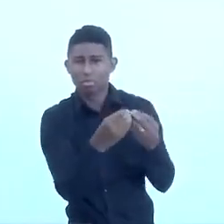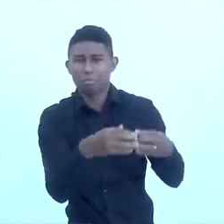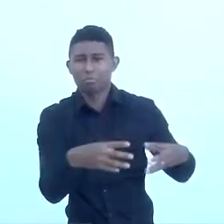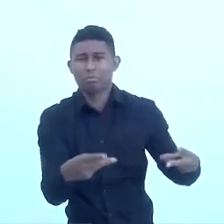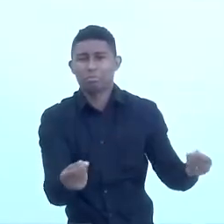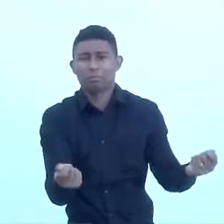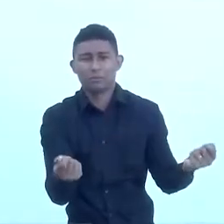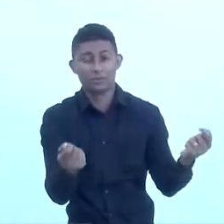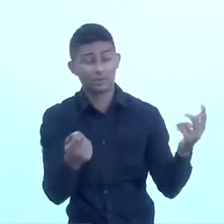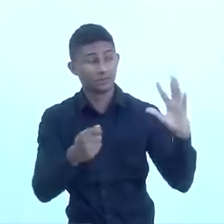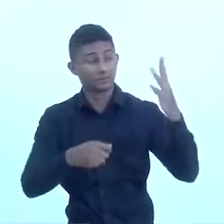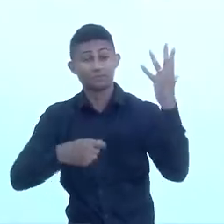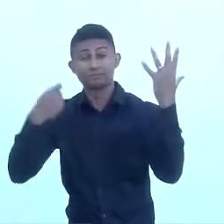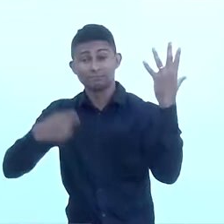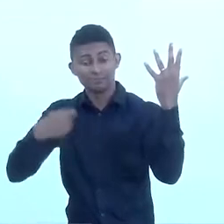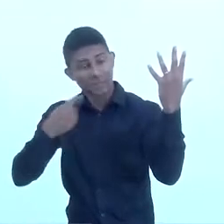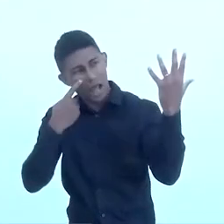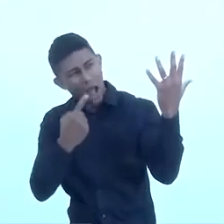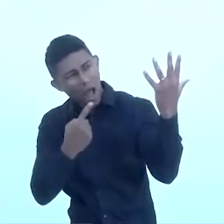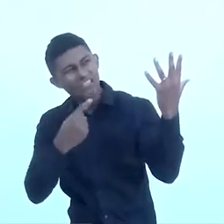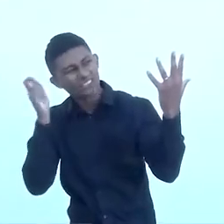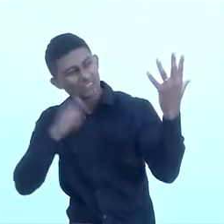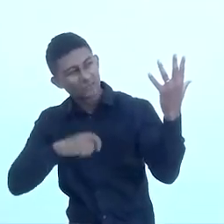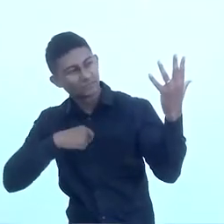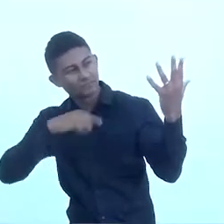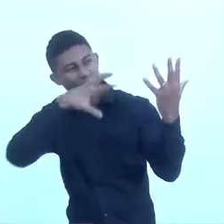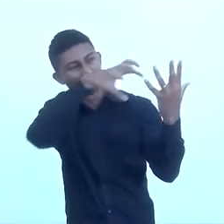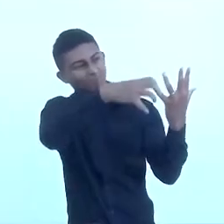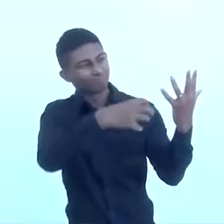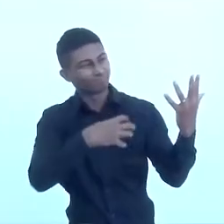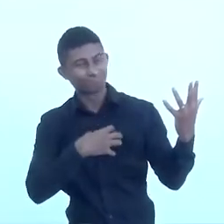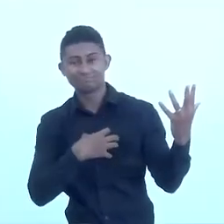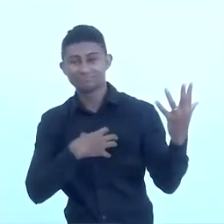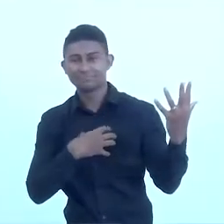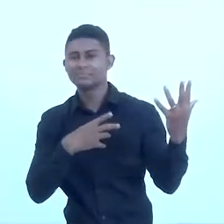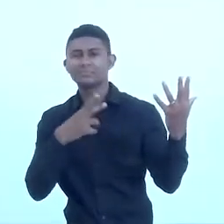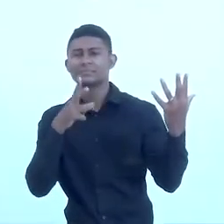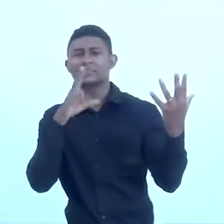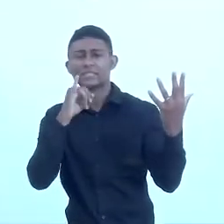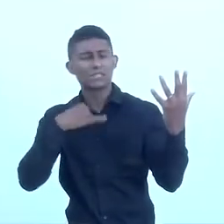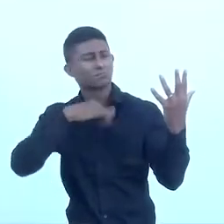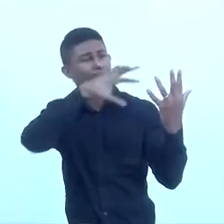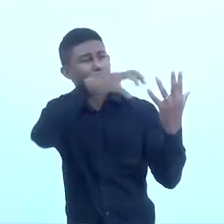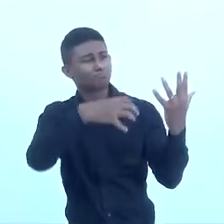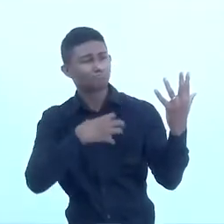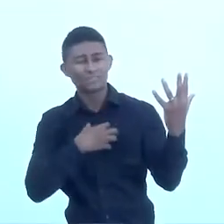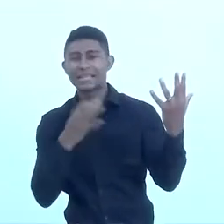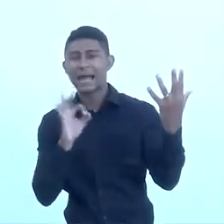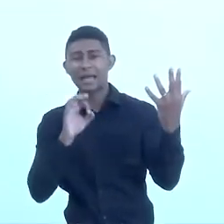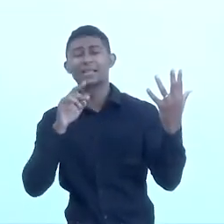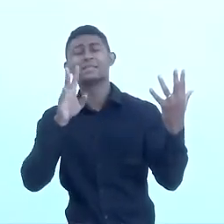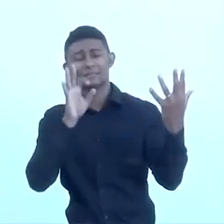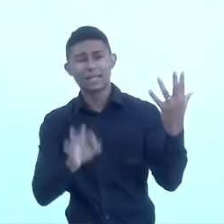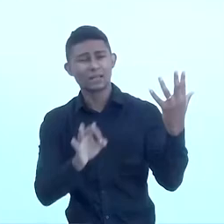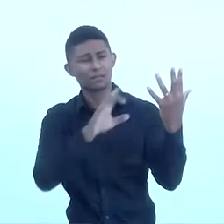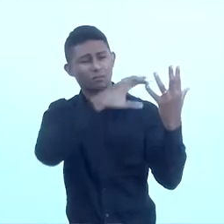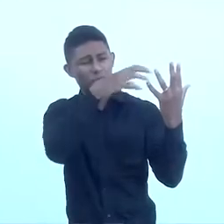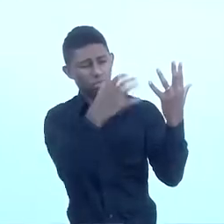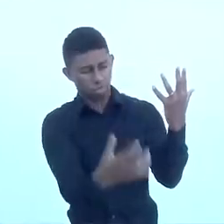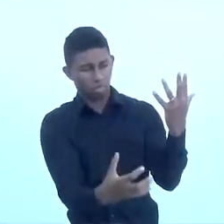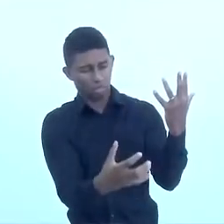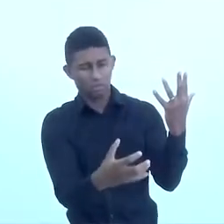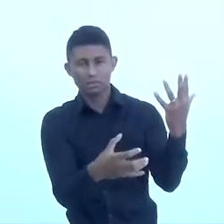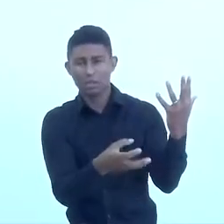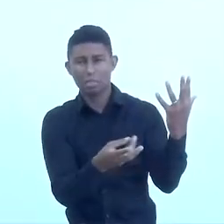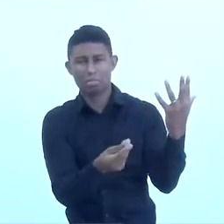Mas também aquilo não estava sendo usado de uma forma correta, ia apodrecer. Então, para você, aquilo seria maravilhoso.